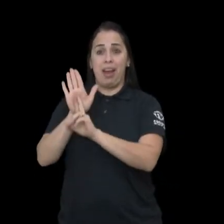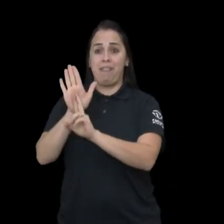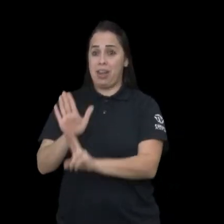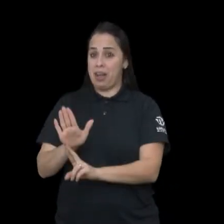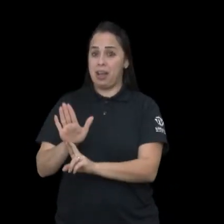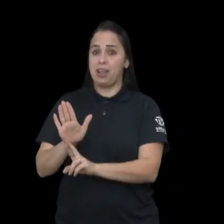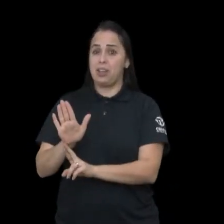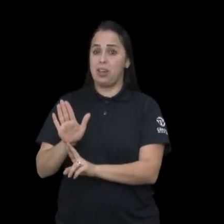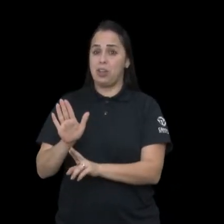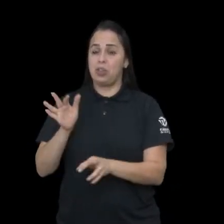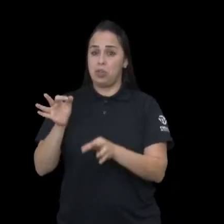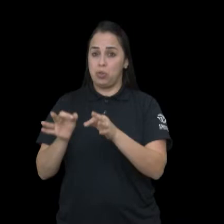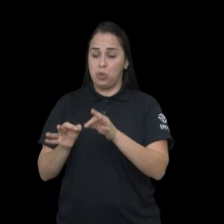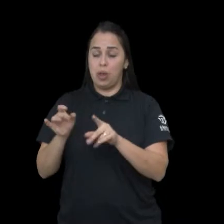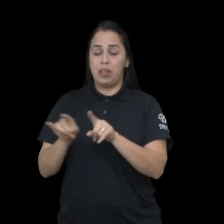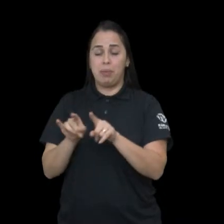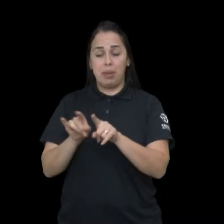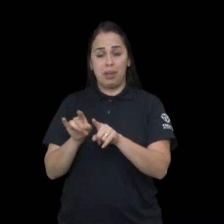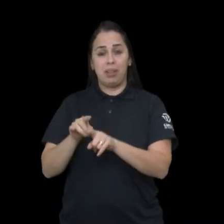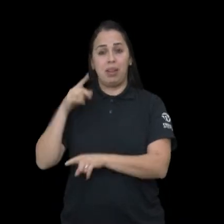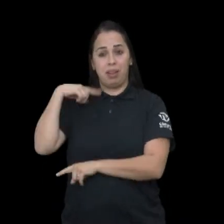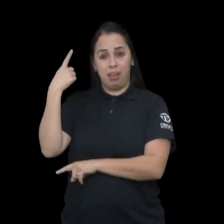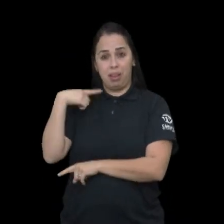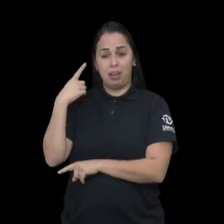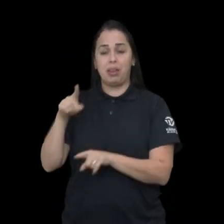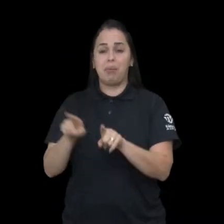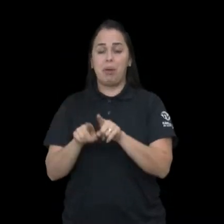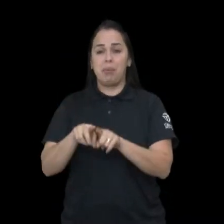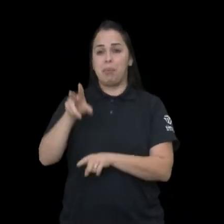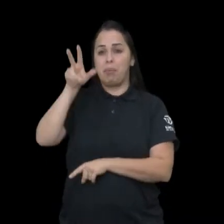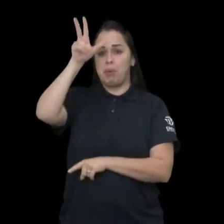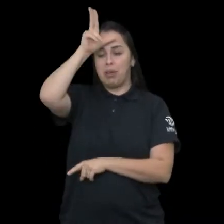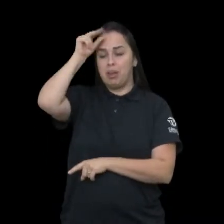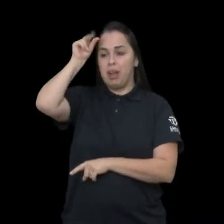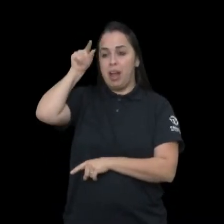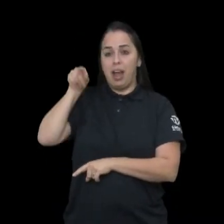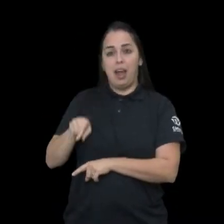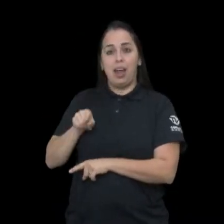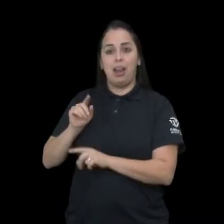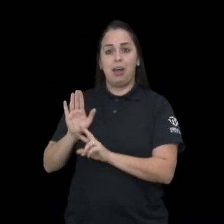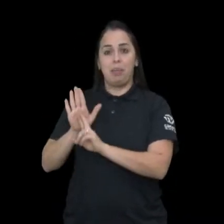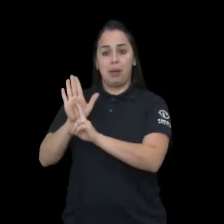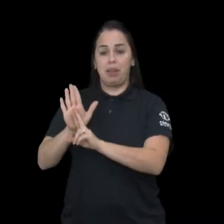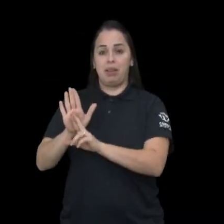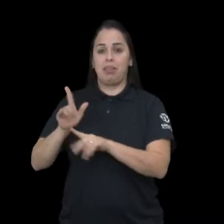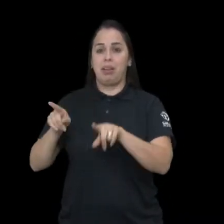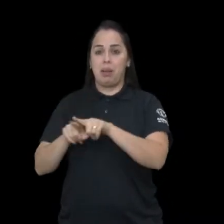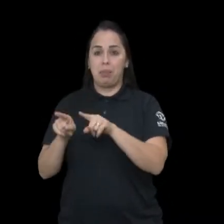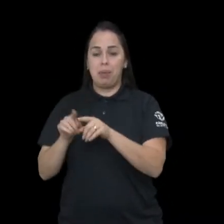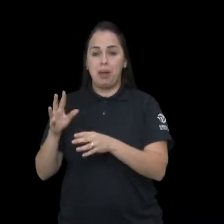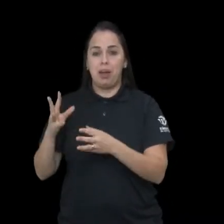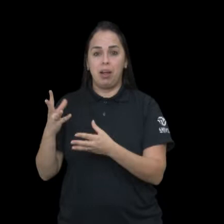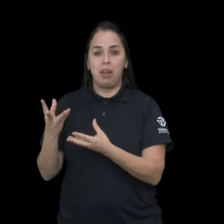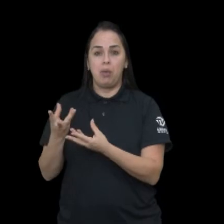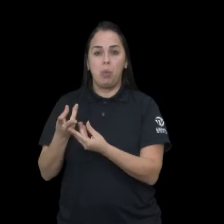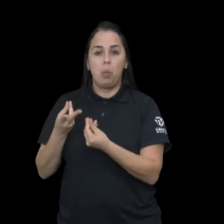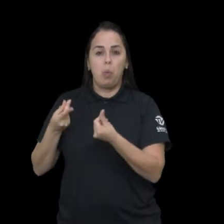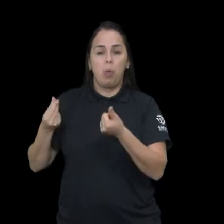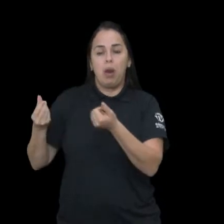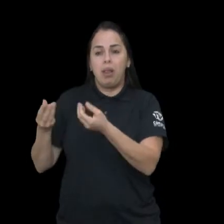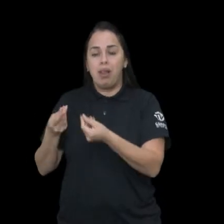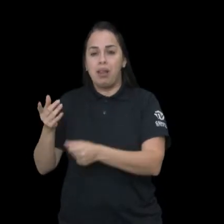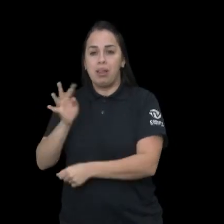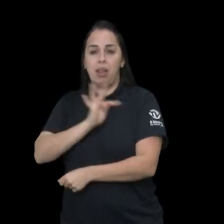nossa cidade, para a prefeitura, para os prefeitos, pela qualidade técnica de suas análises,